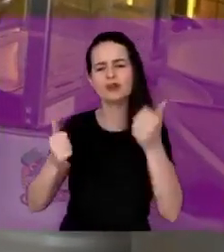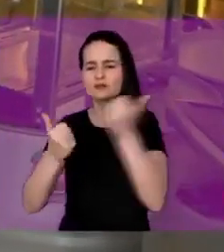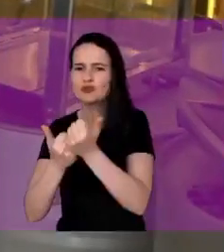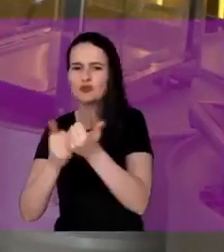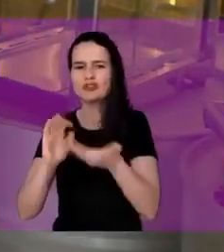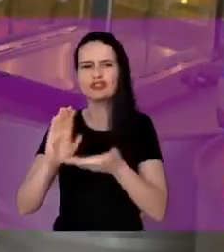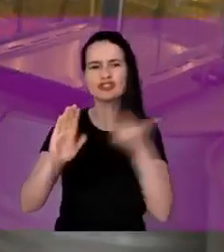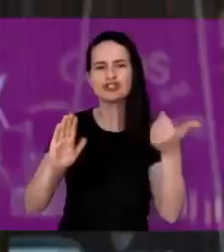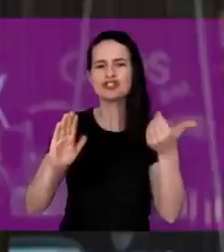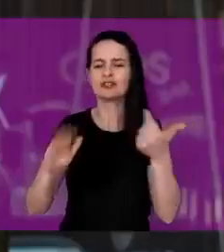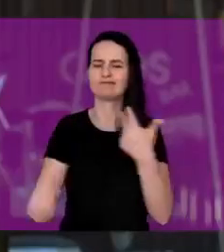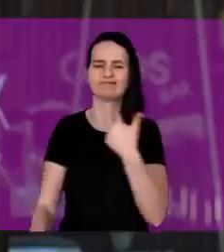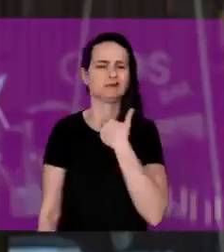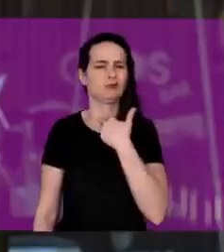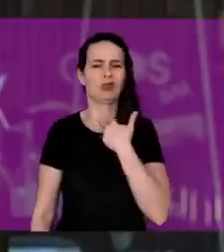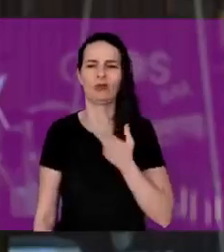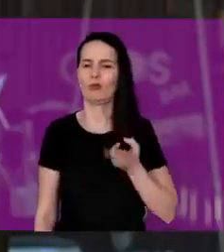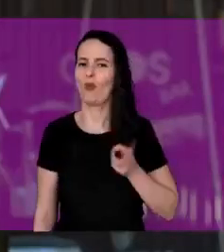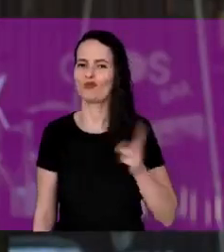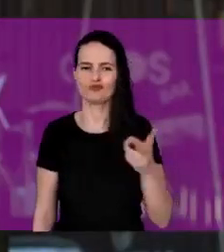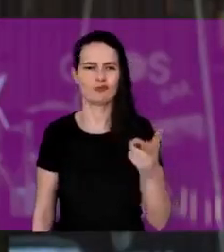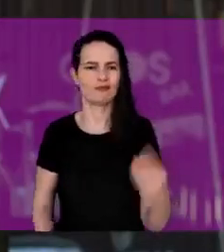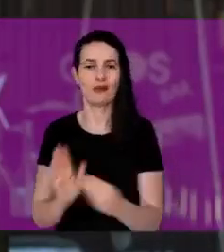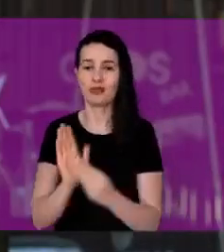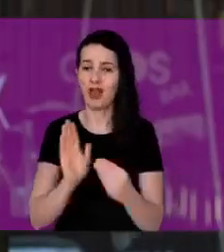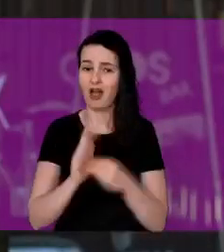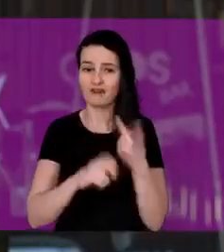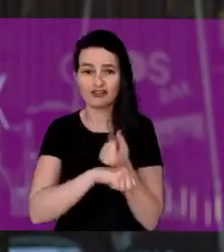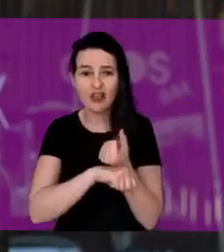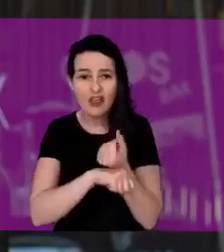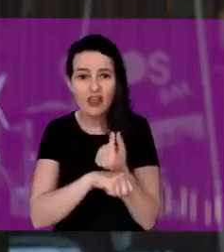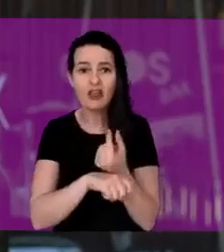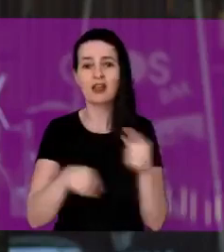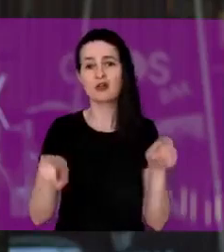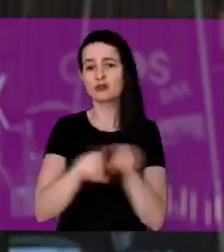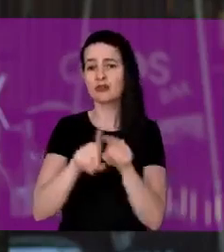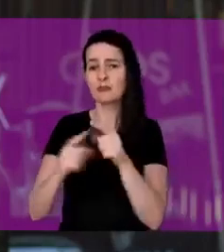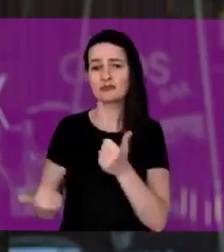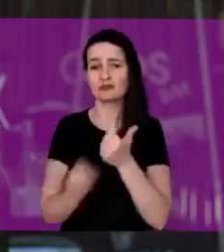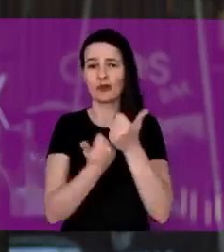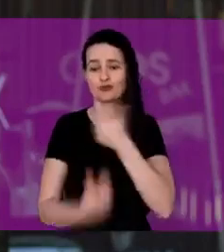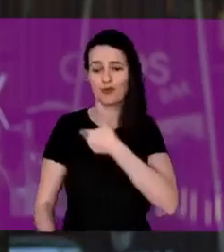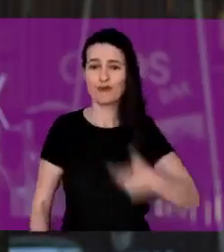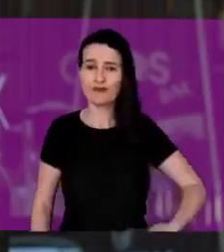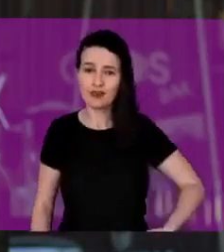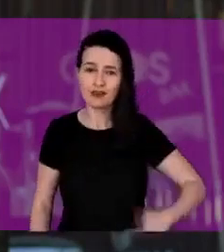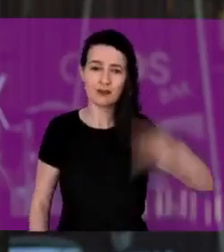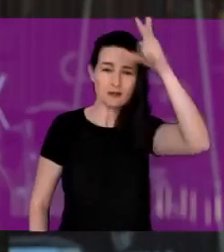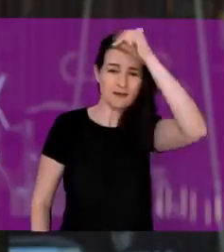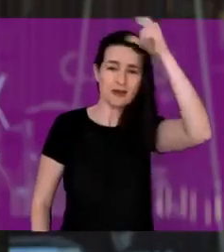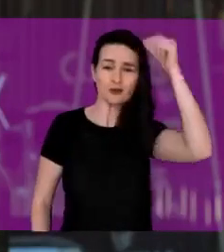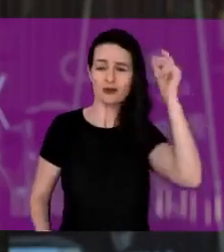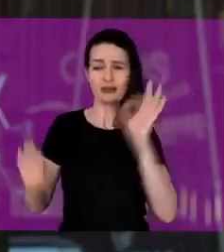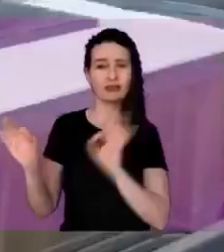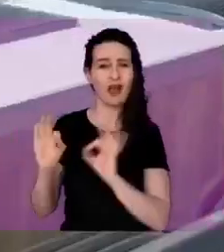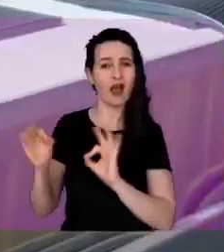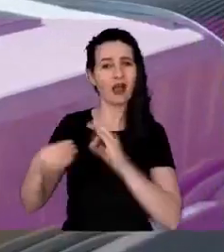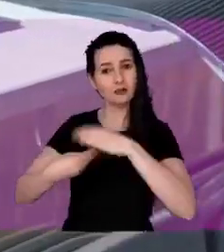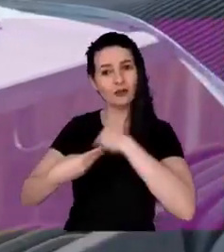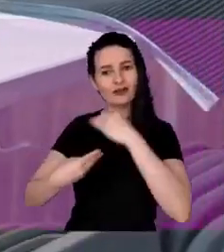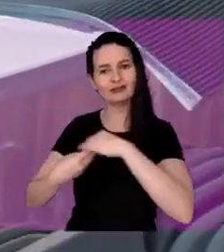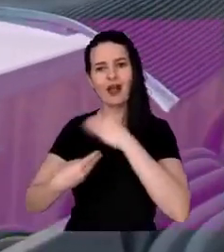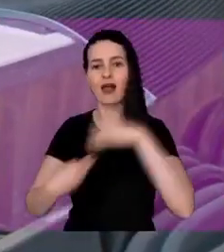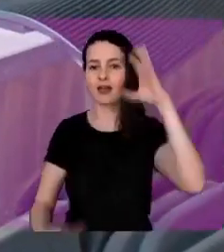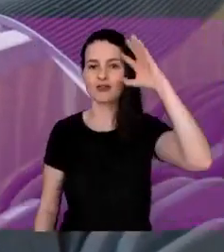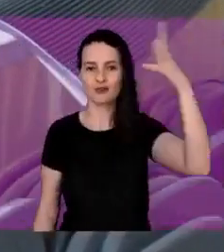fechar. Aí fica naquela coisa, abre, fecha, põe estoque, tira estoque, até que não deu mais como a gente segurar, porque não